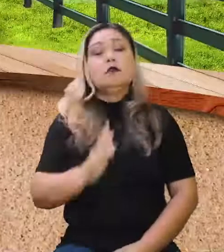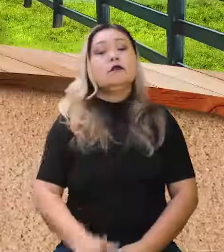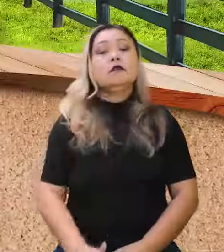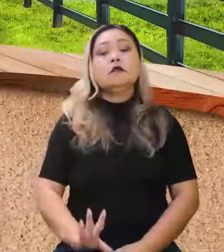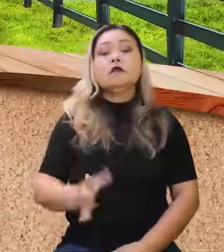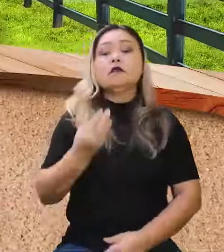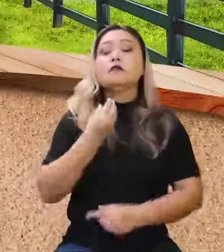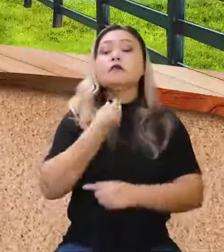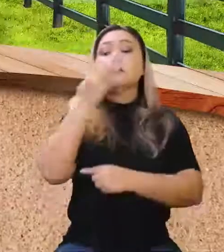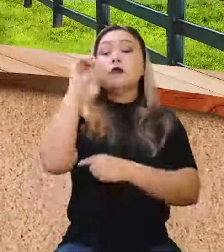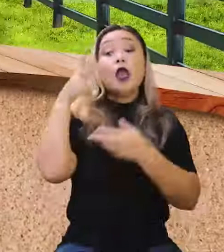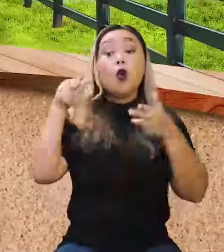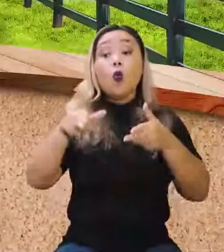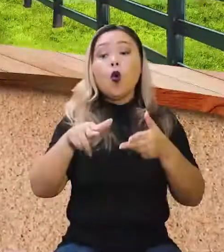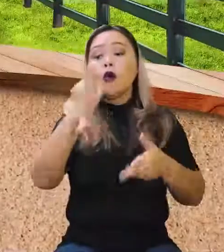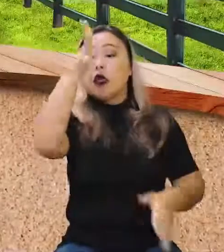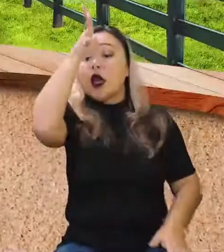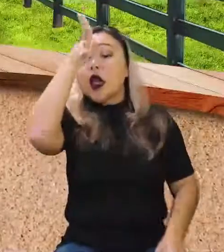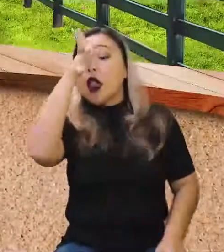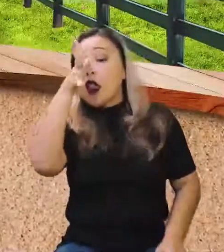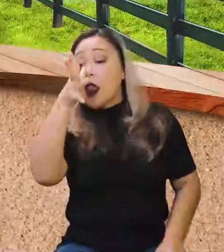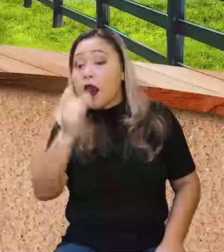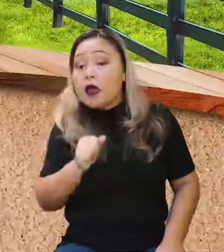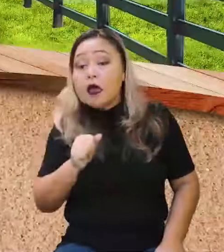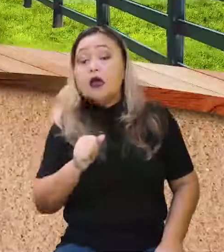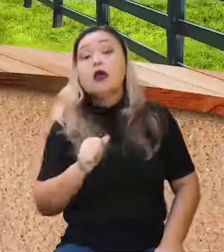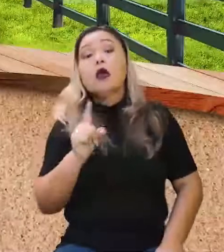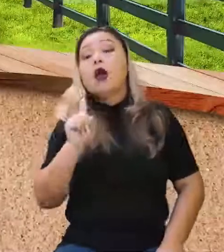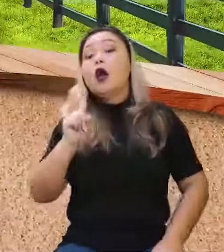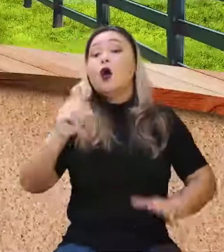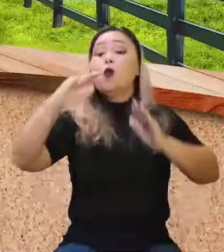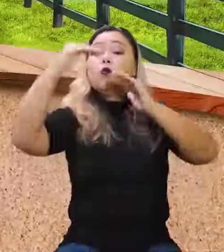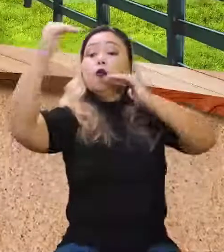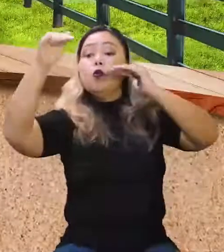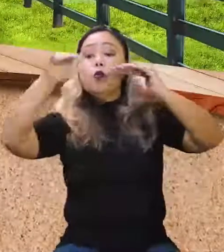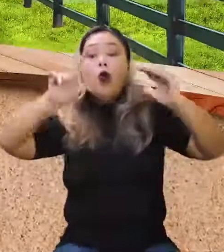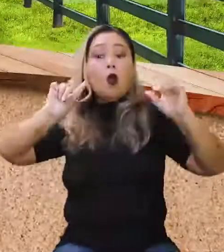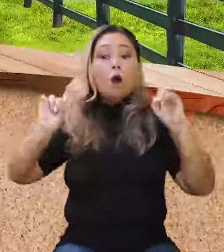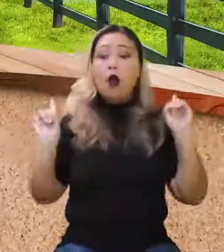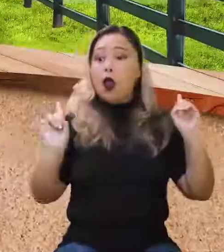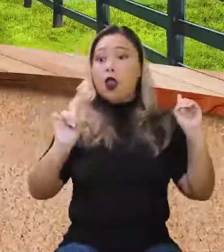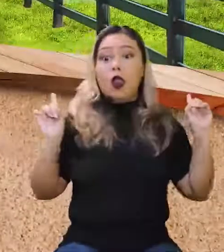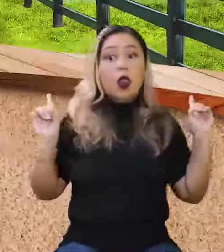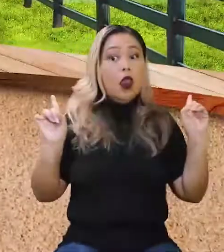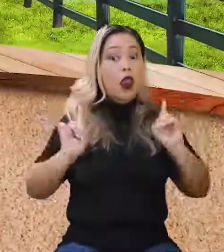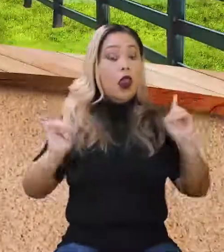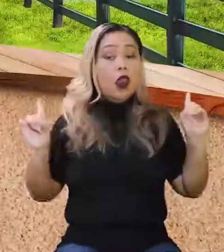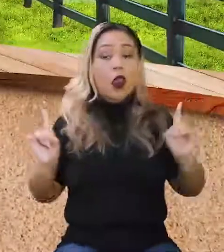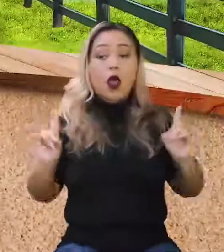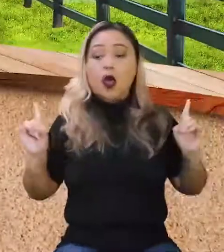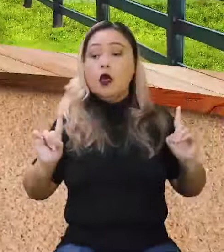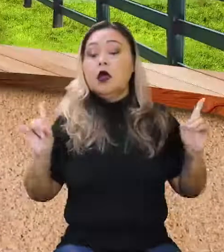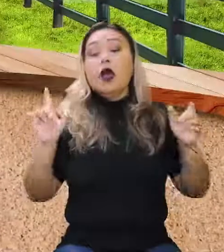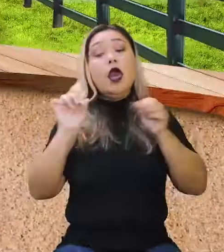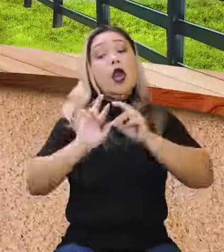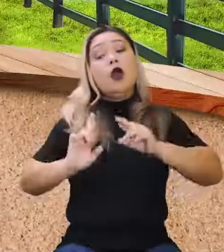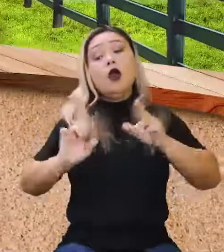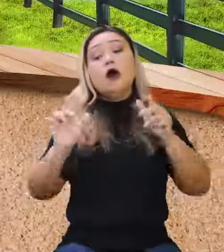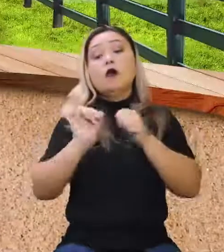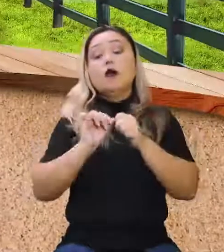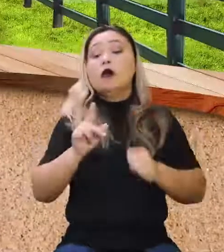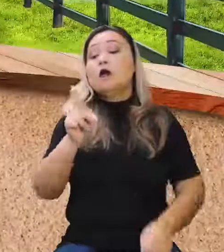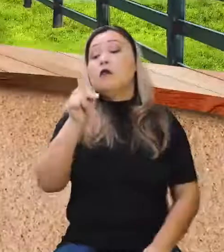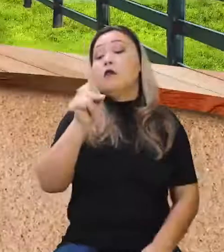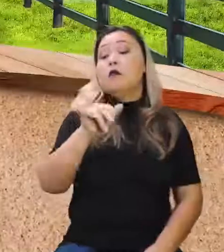avestruz, seria igual ao das galinhas, né? A granja, o galpão, não. É igual o piquete, quando a gente